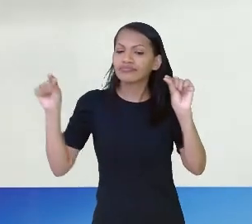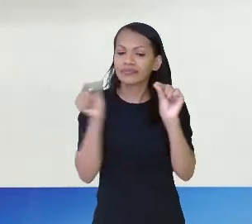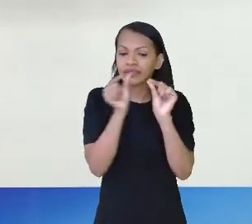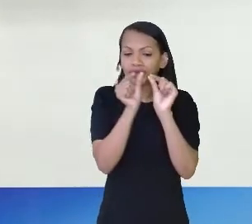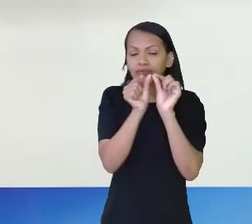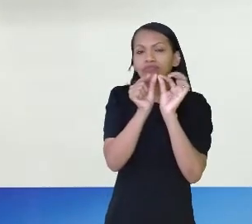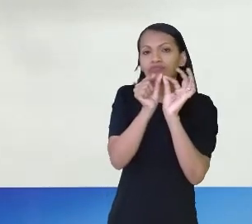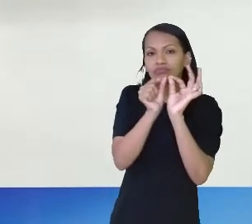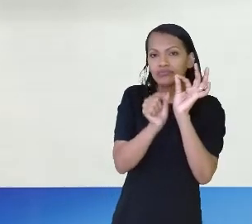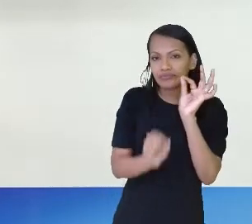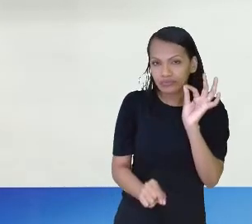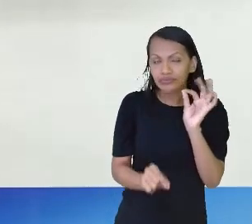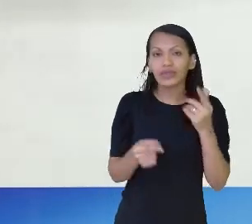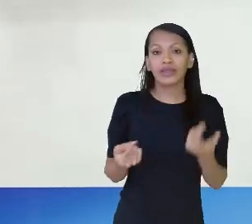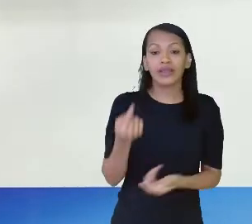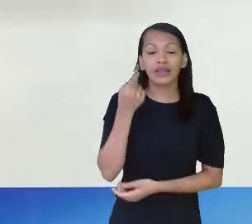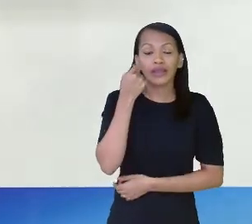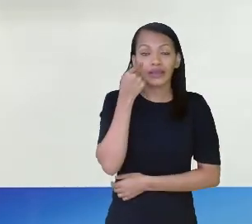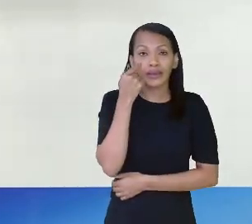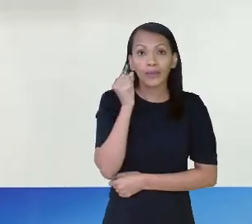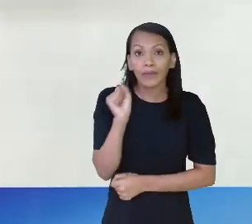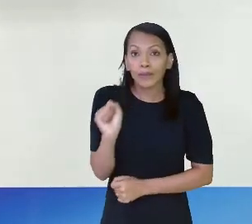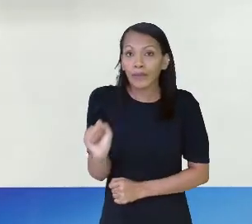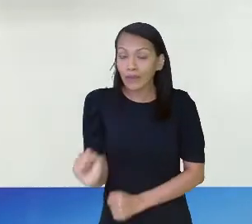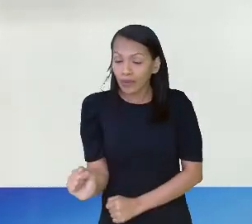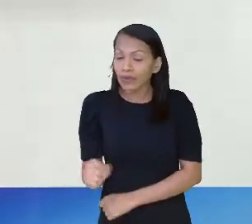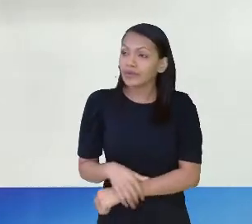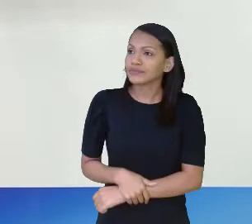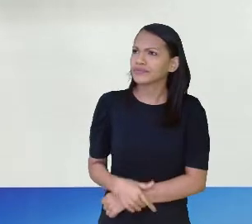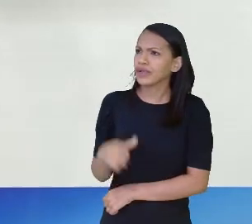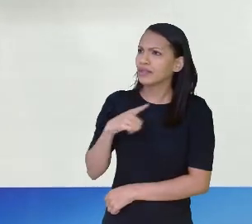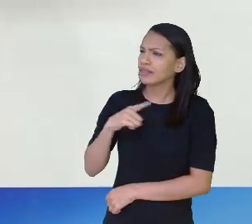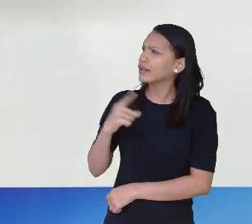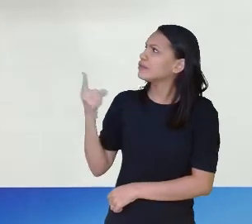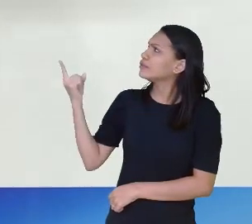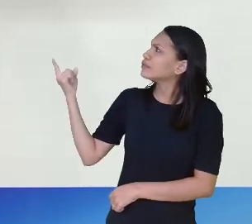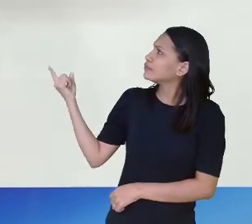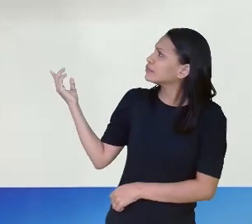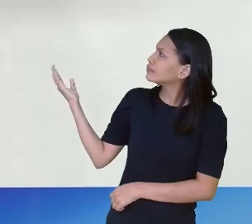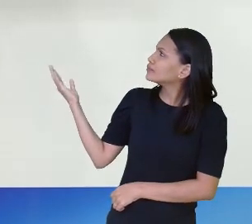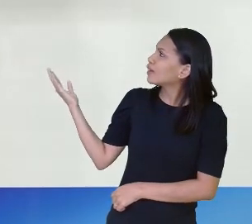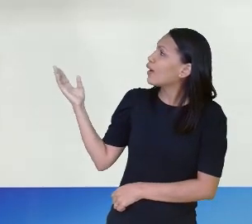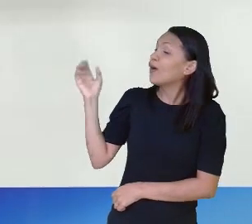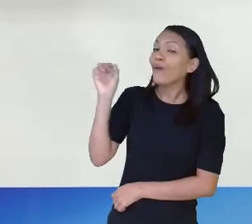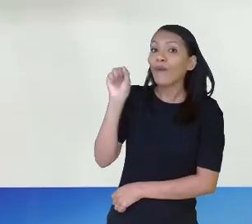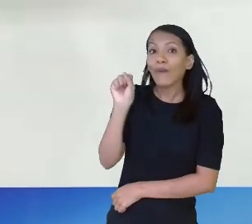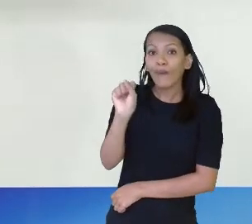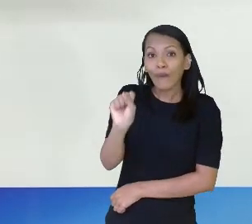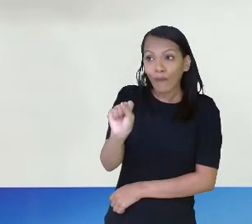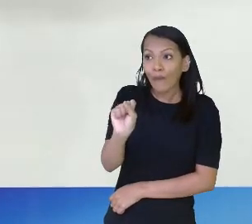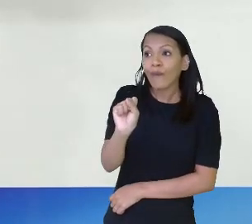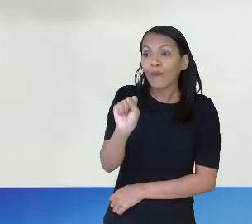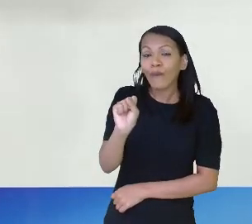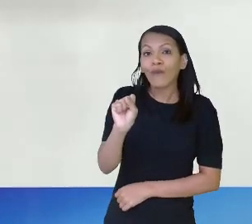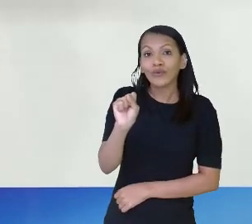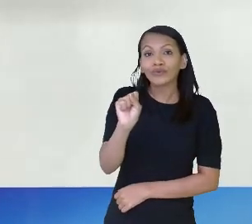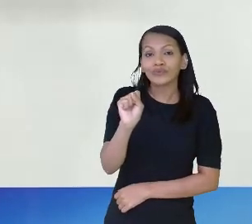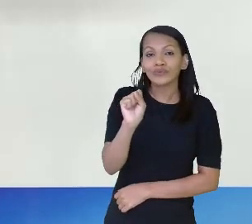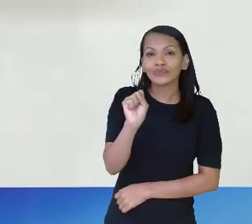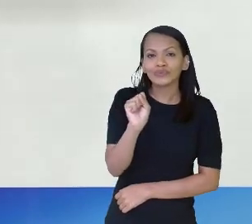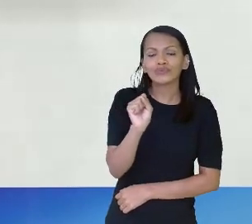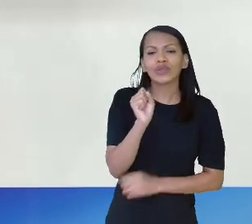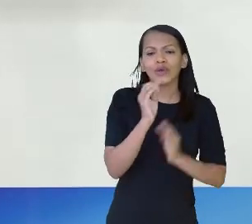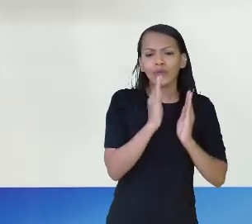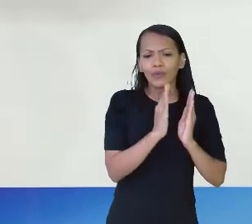caso, eu posso fazer o seguinte. Eu tenho 8 casinhas, né? Em